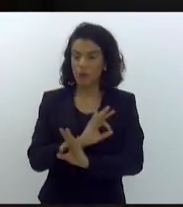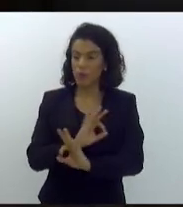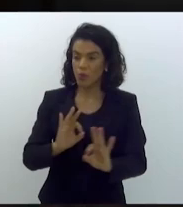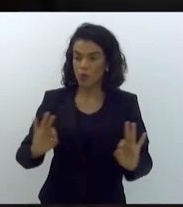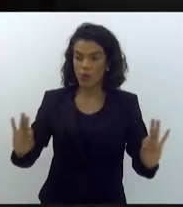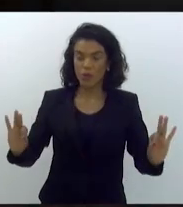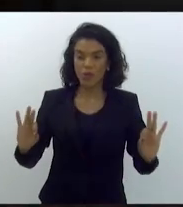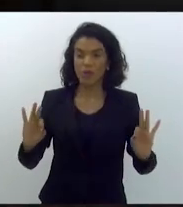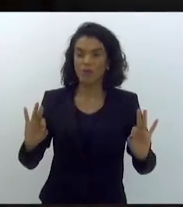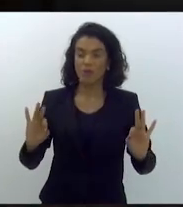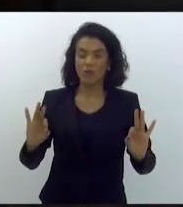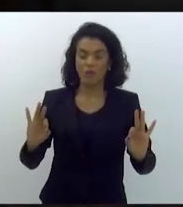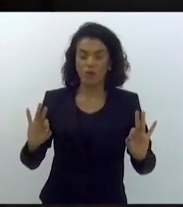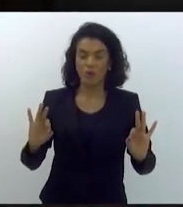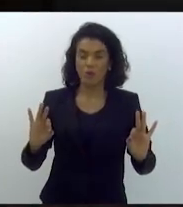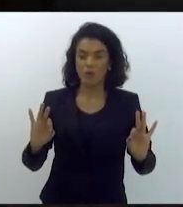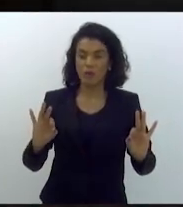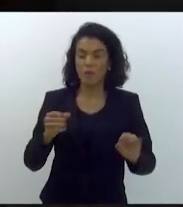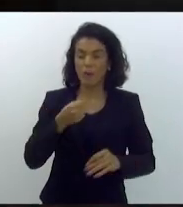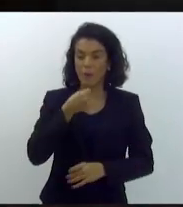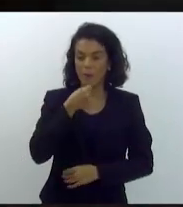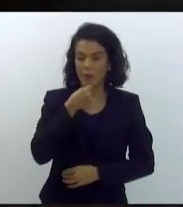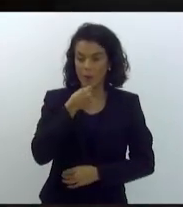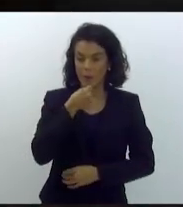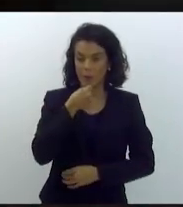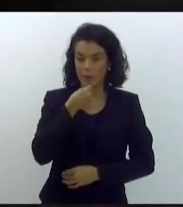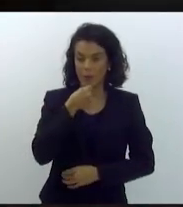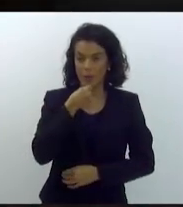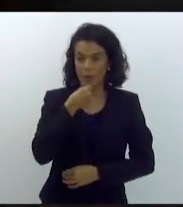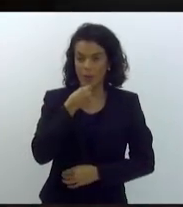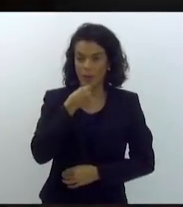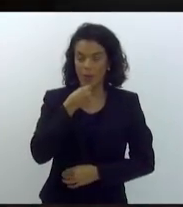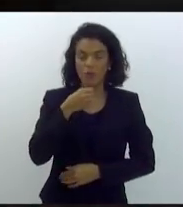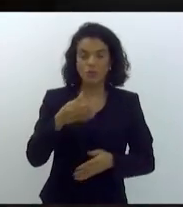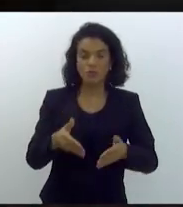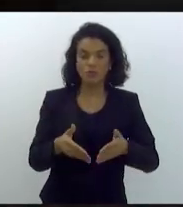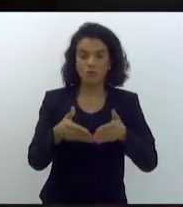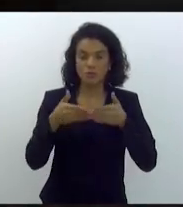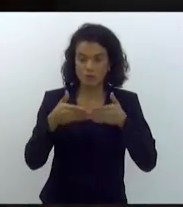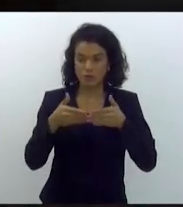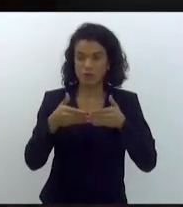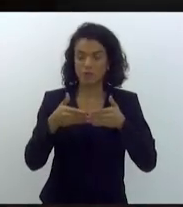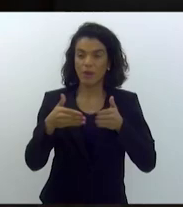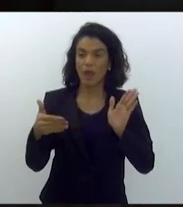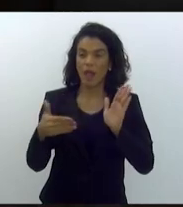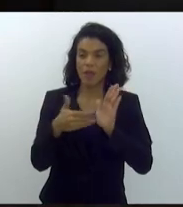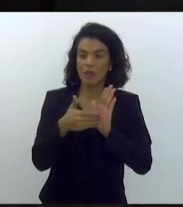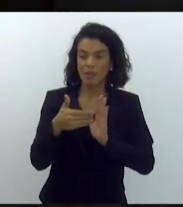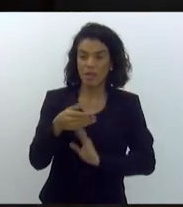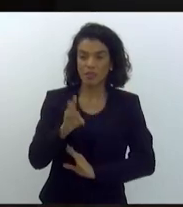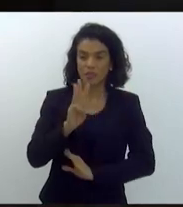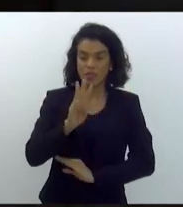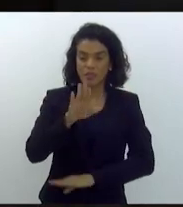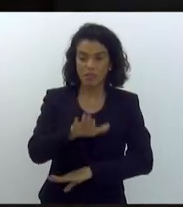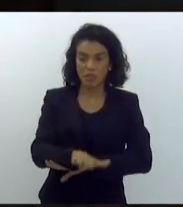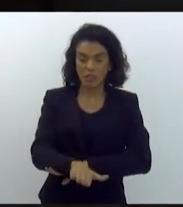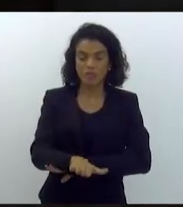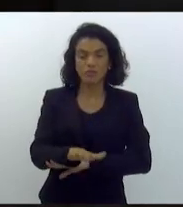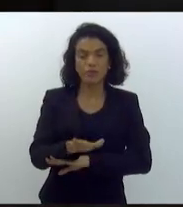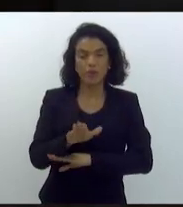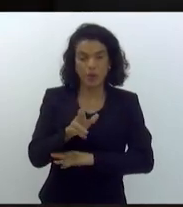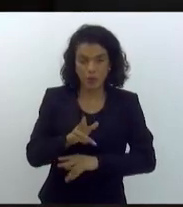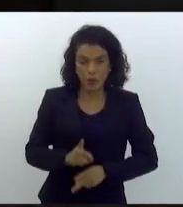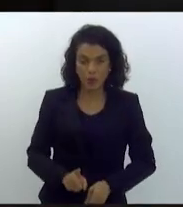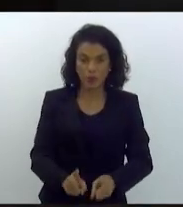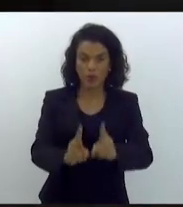havendo mais nenhum inscrito para expediente inicial suspendo até às 15 horas quando daremos